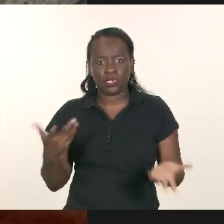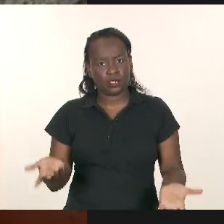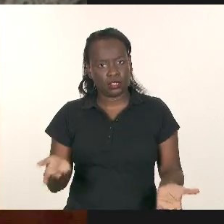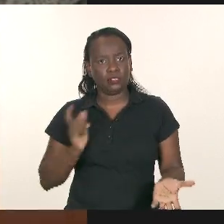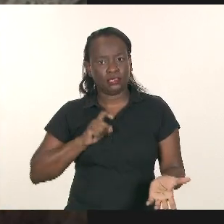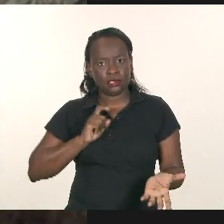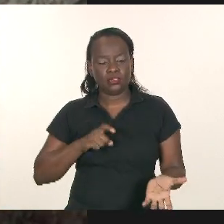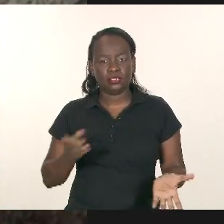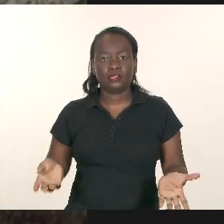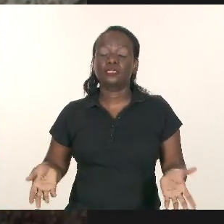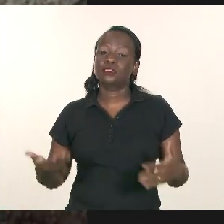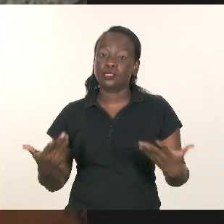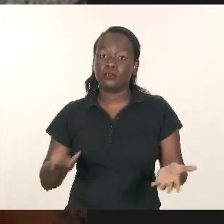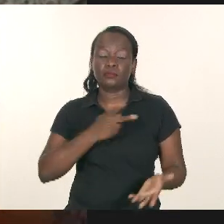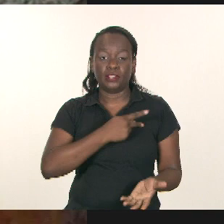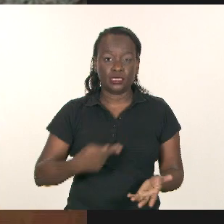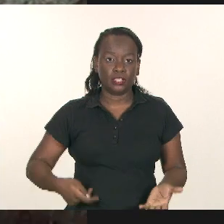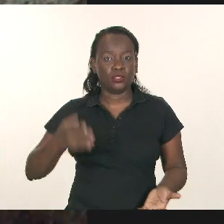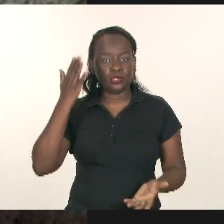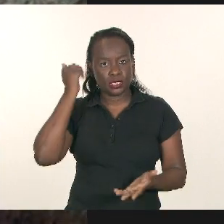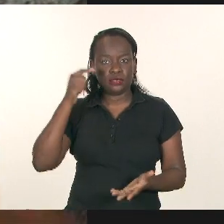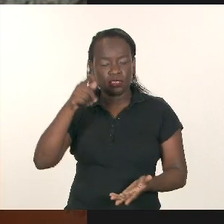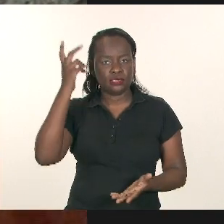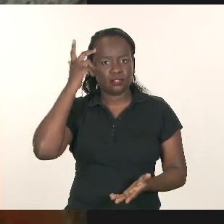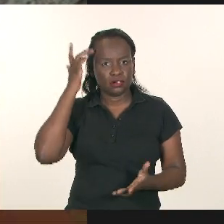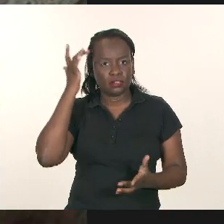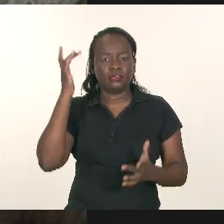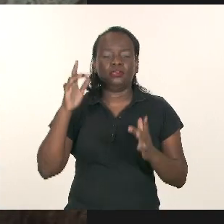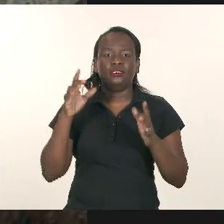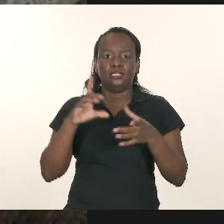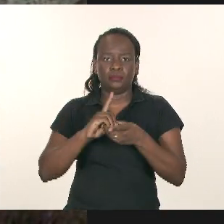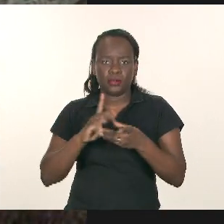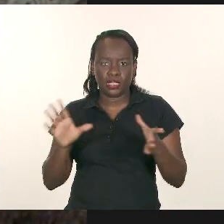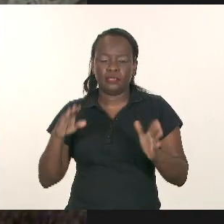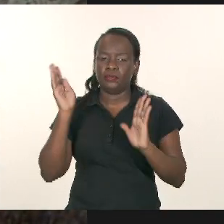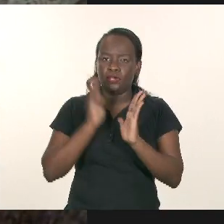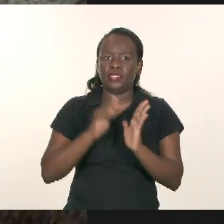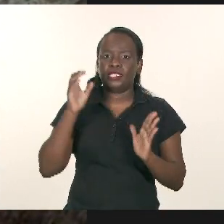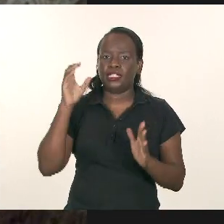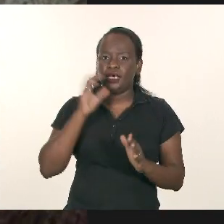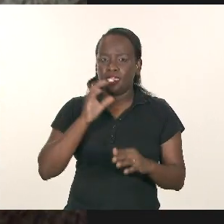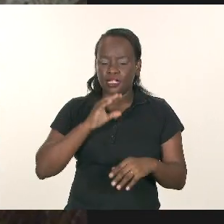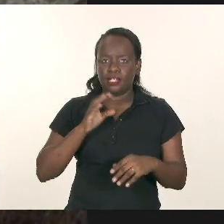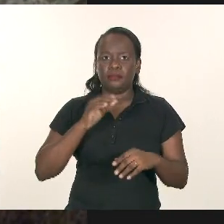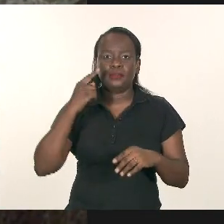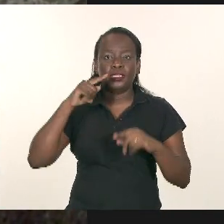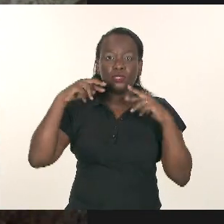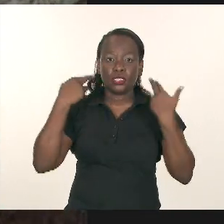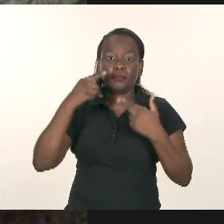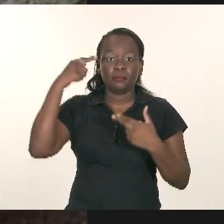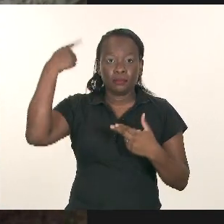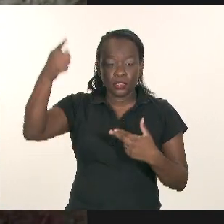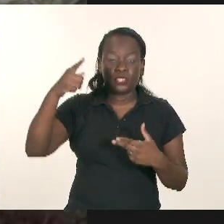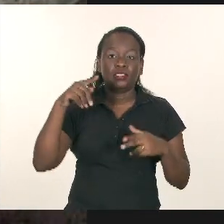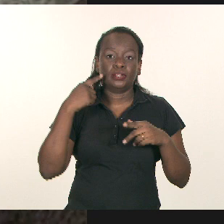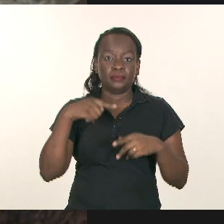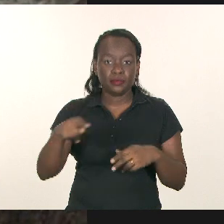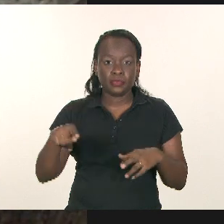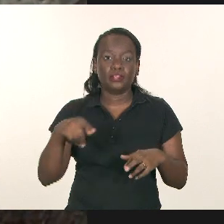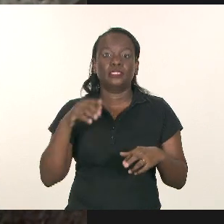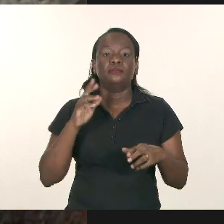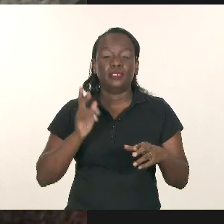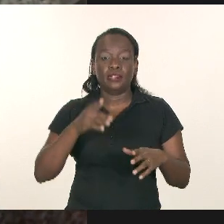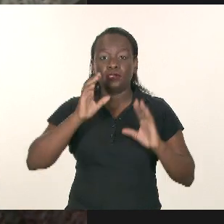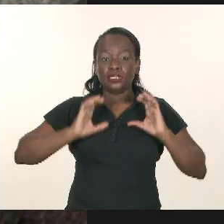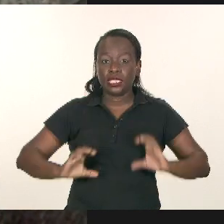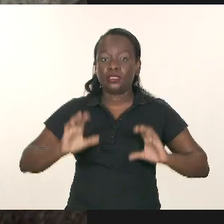Então, presidente, eu sei do seu senso democrático de colocar imediatamente na próxima sessão da semana que vem, para que possamos dar ao